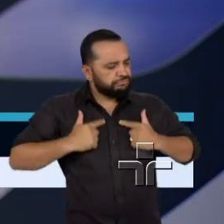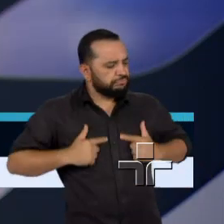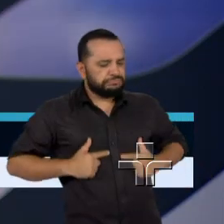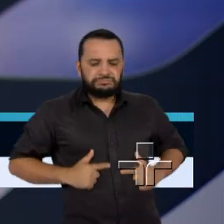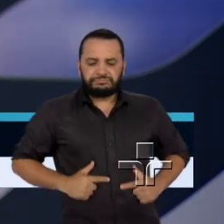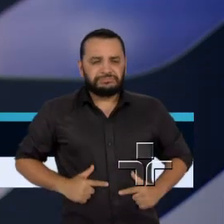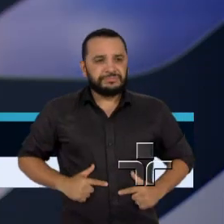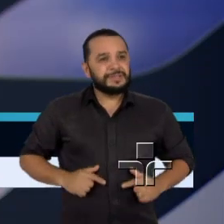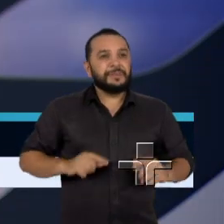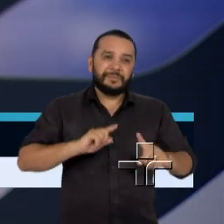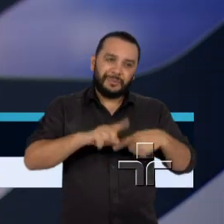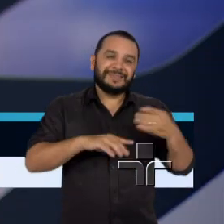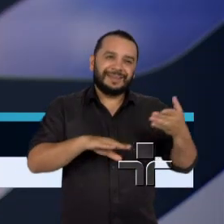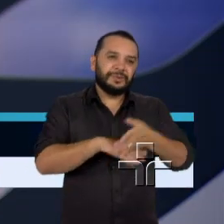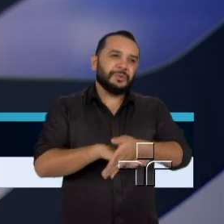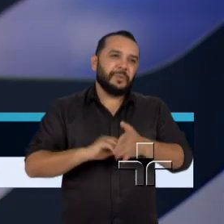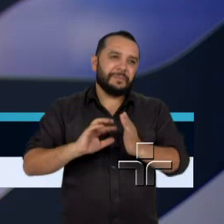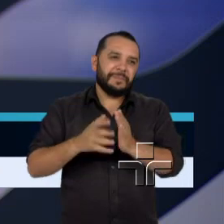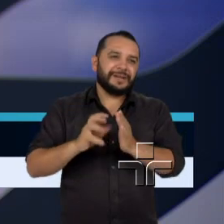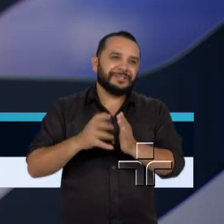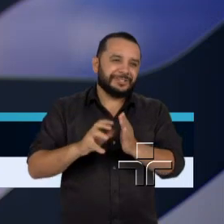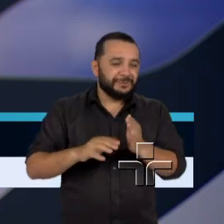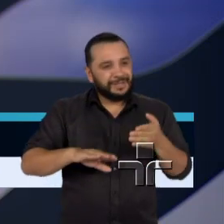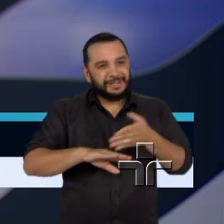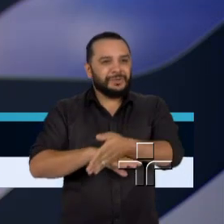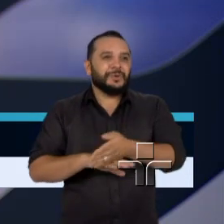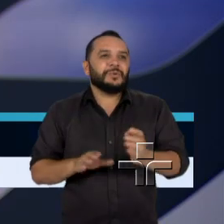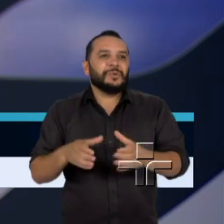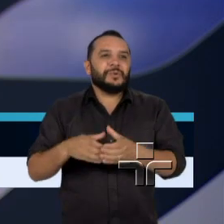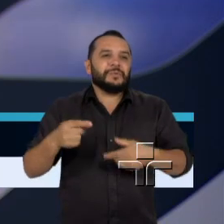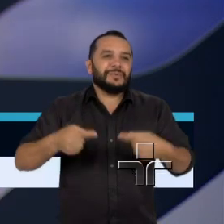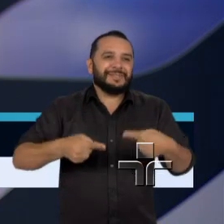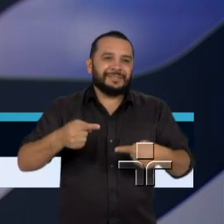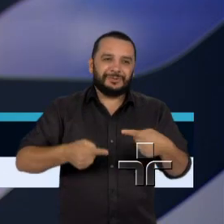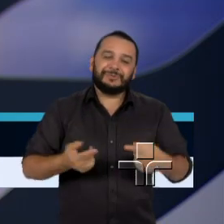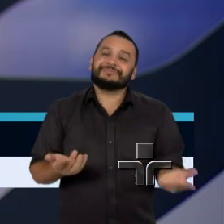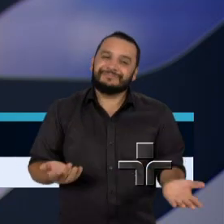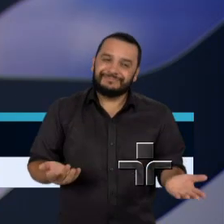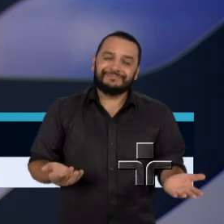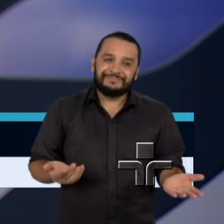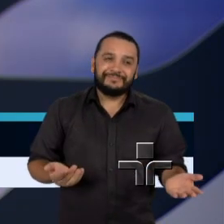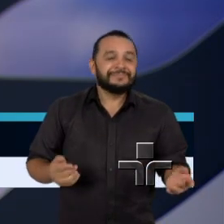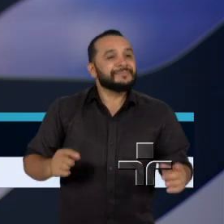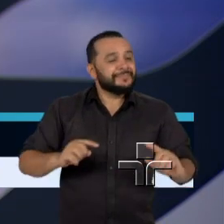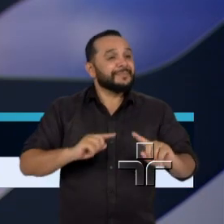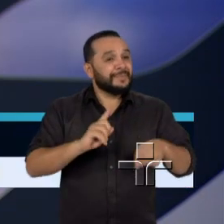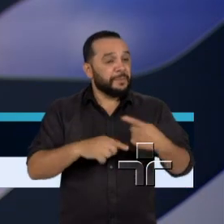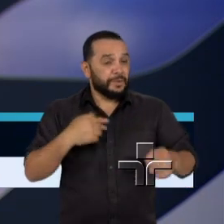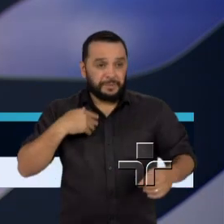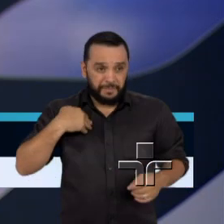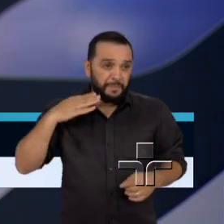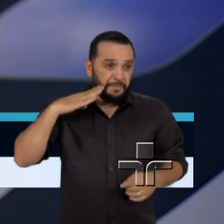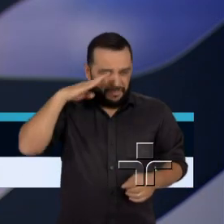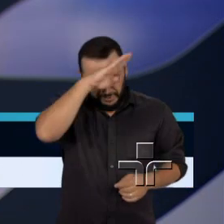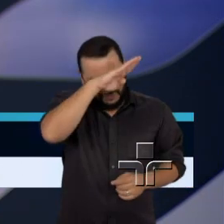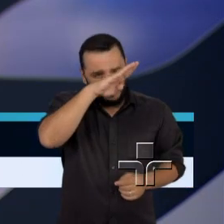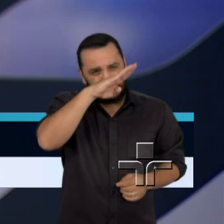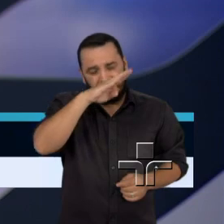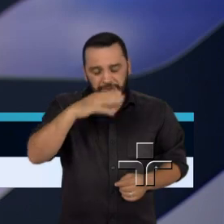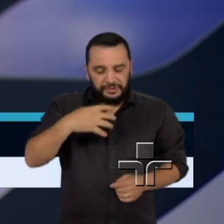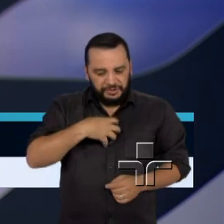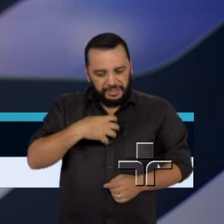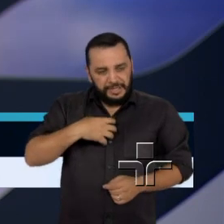Tomando um partido nesse sentido. Então, acho que com o tempo, essas questões da personalidade do Bolsonaro, que a gente comentou no começo